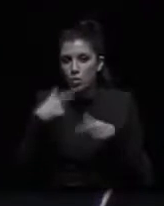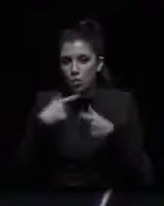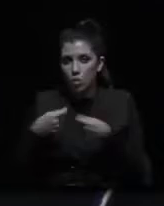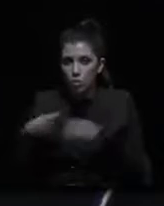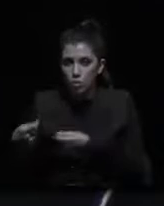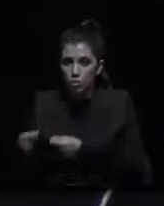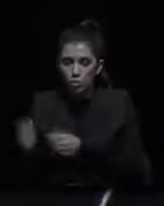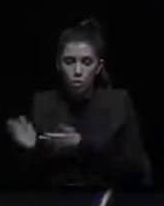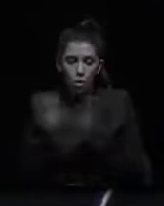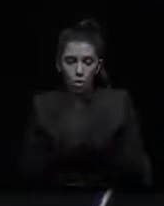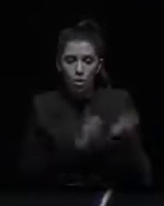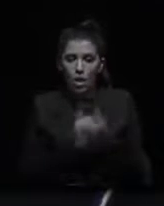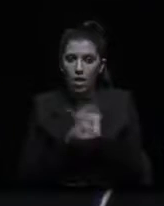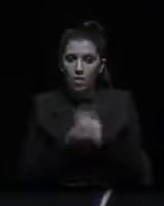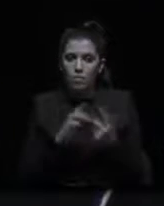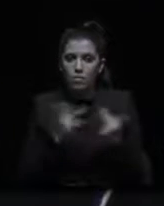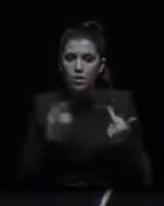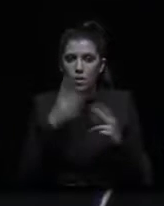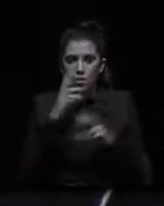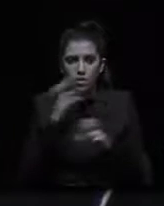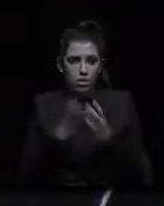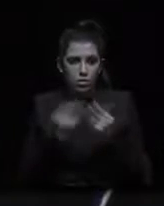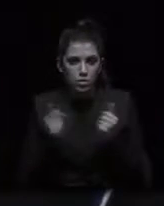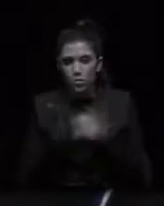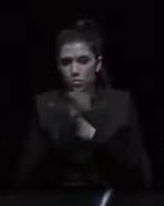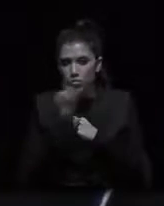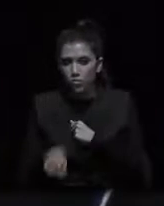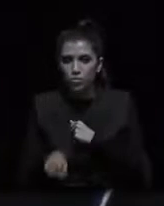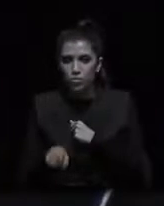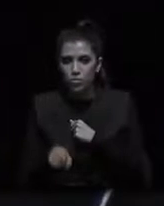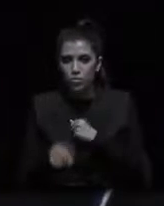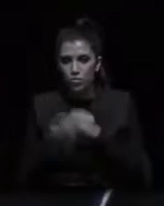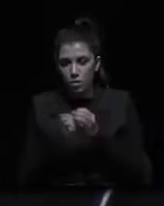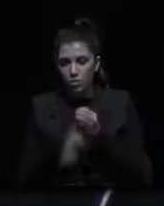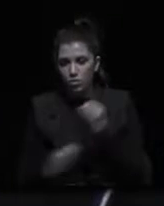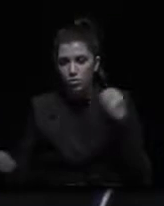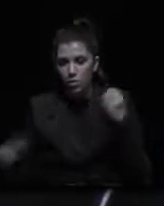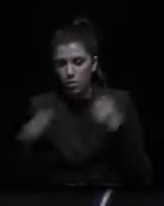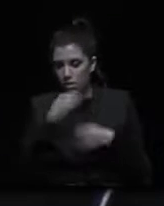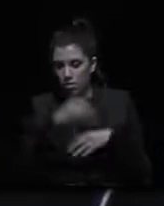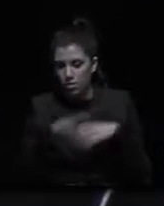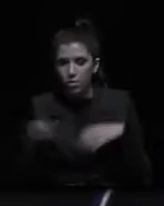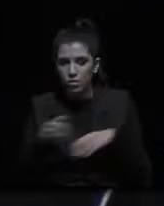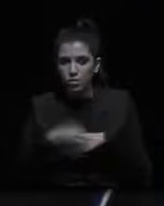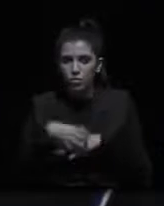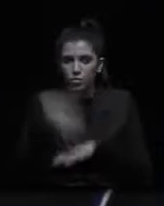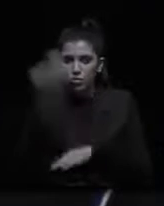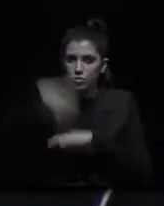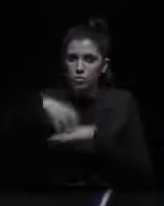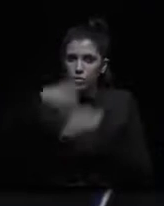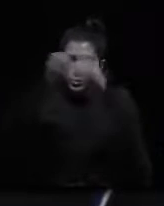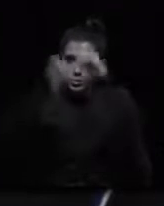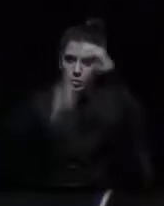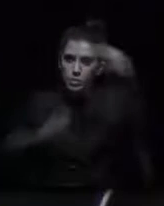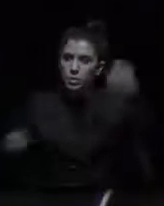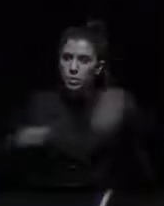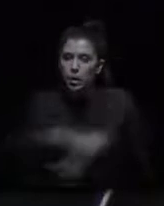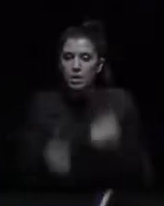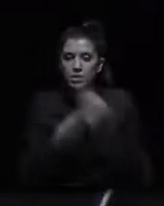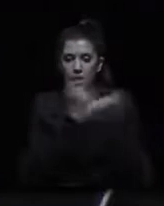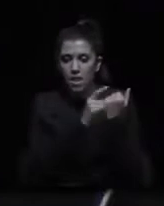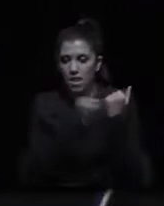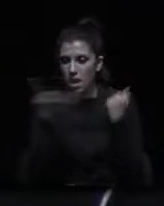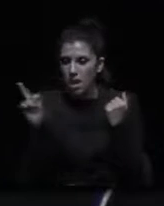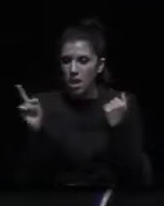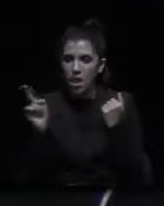município devia antes encontrar solução alternativa para as cabelagens que se encontram espalhadas pelas fachadas dos prédios, um pouco por toda a cidade e que